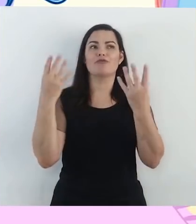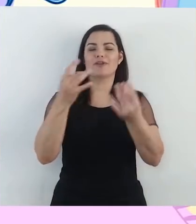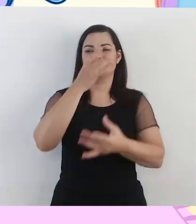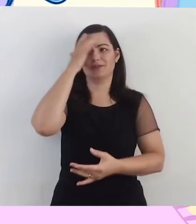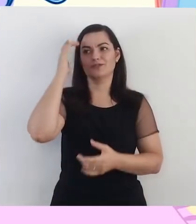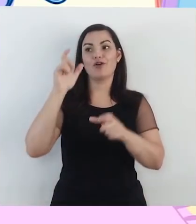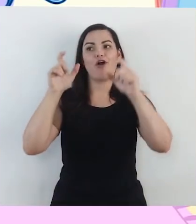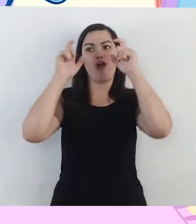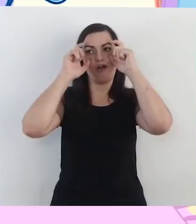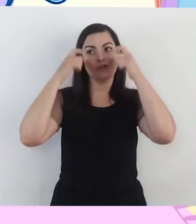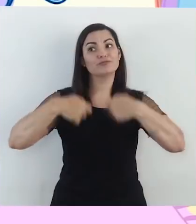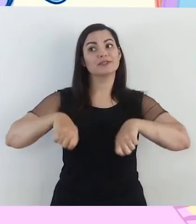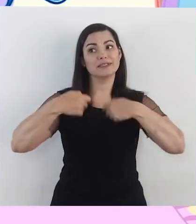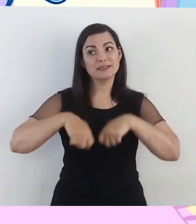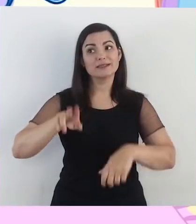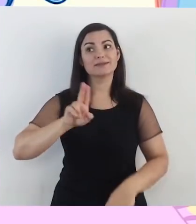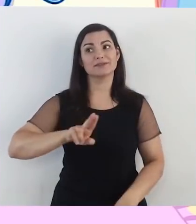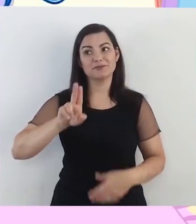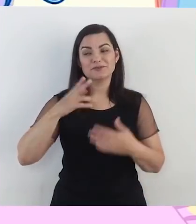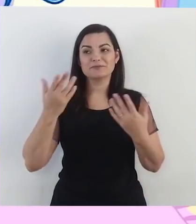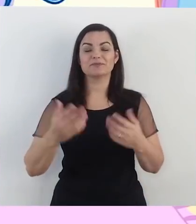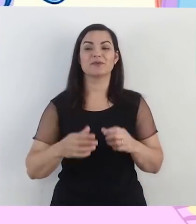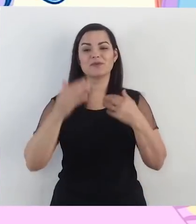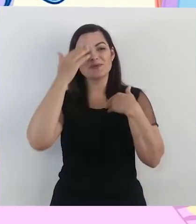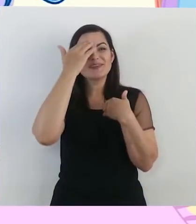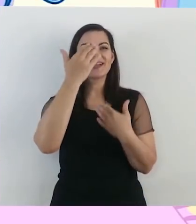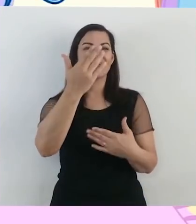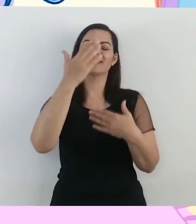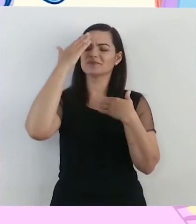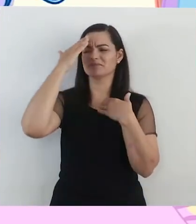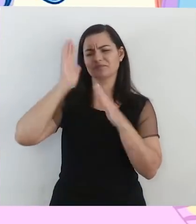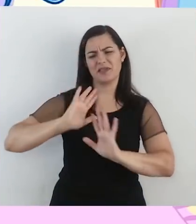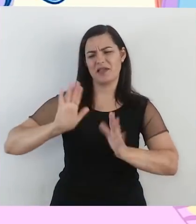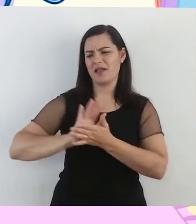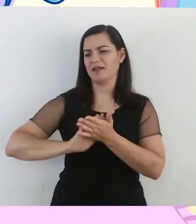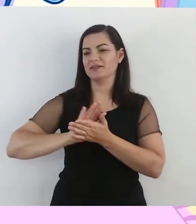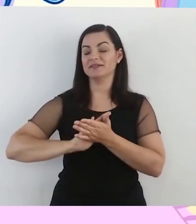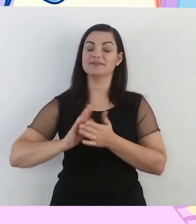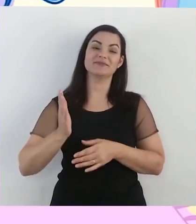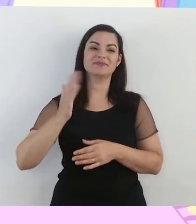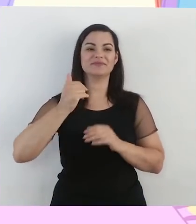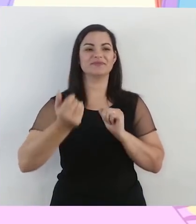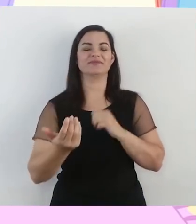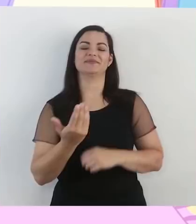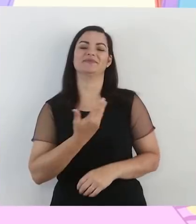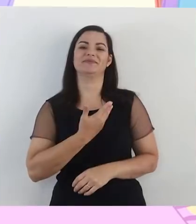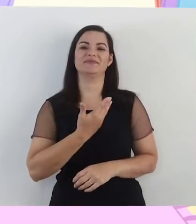usando. Obrigada, vovó. Por nada, minha querida. Vem, por quê? Não.